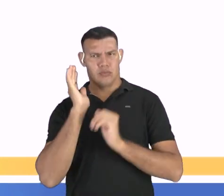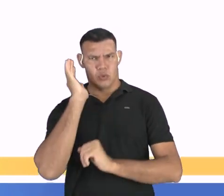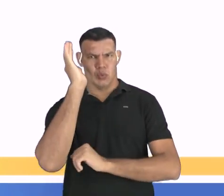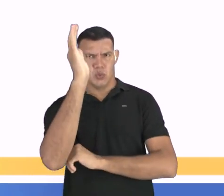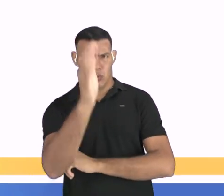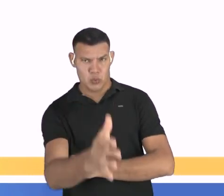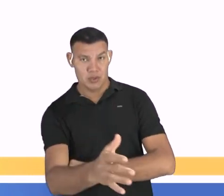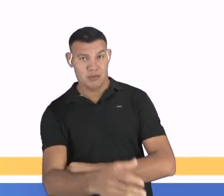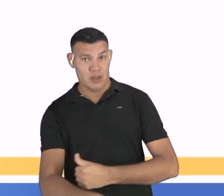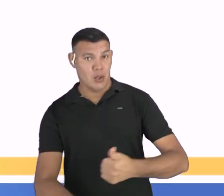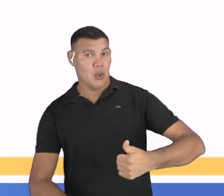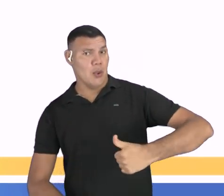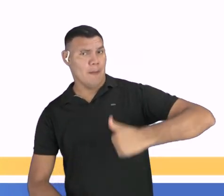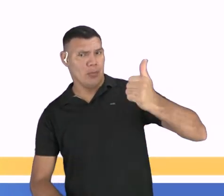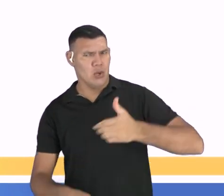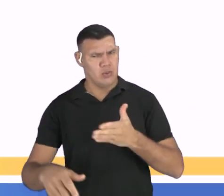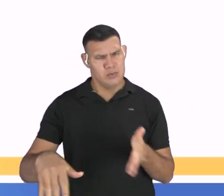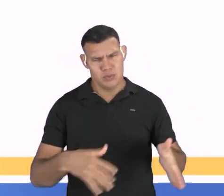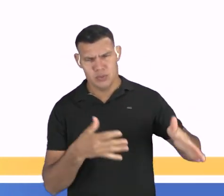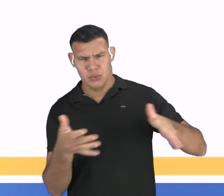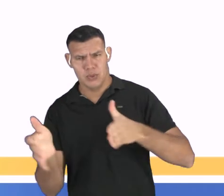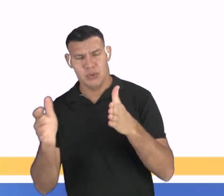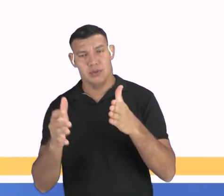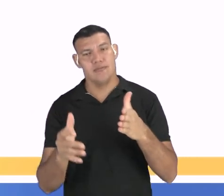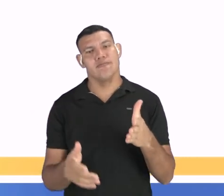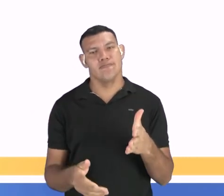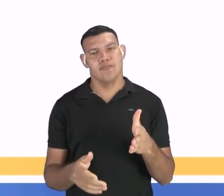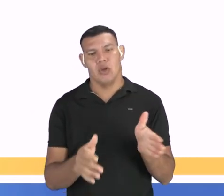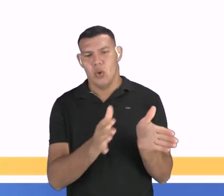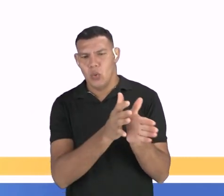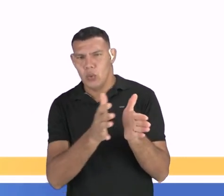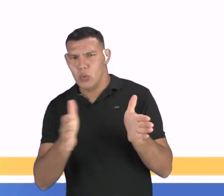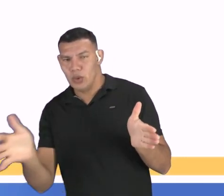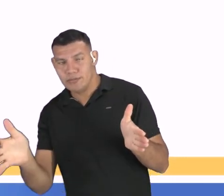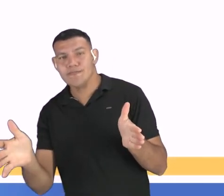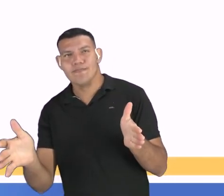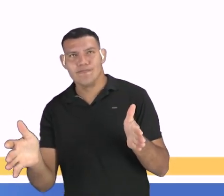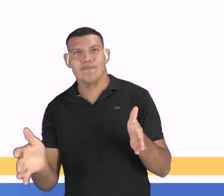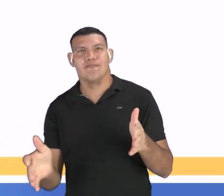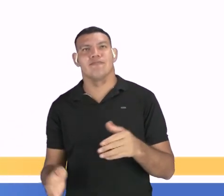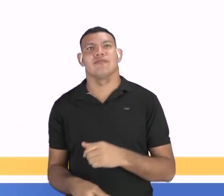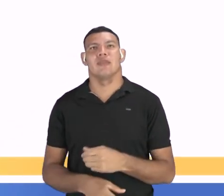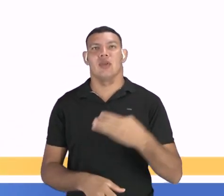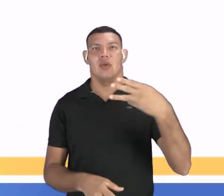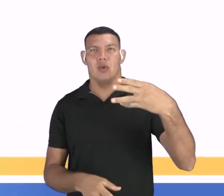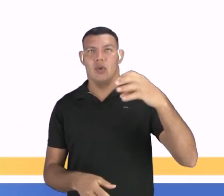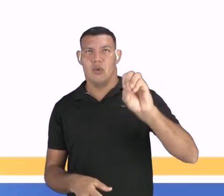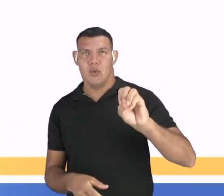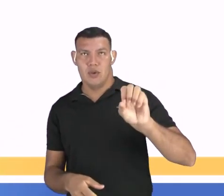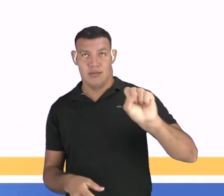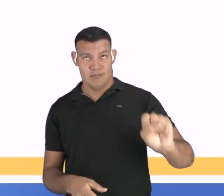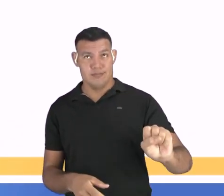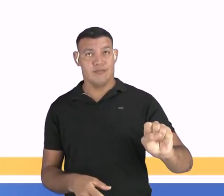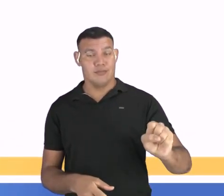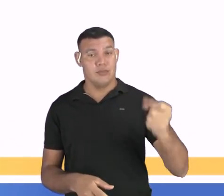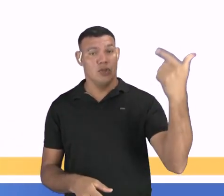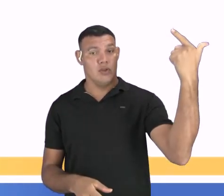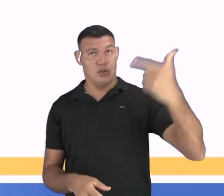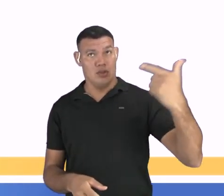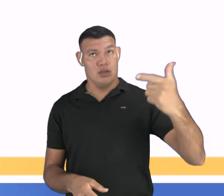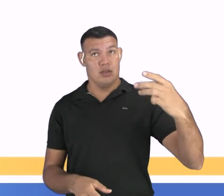O primeiro faz o percurso em 40 segundos e o segundo em 30 segundos. Com base